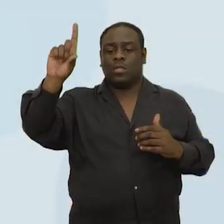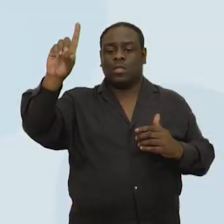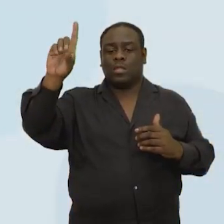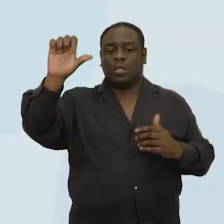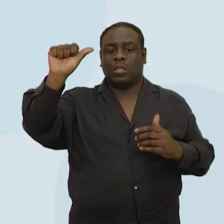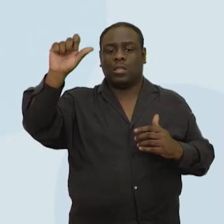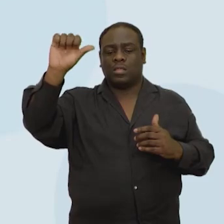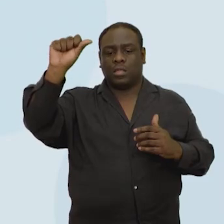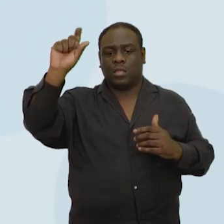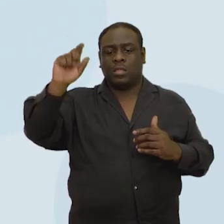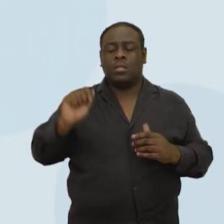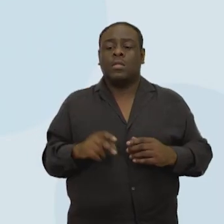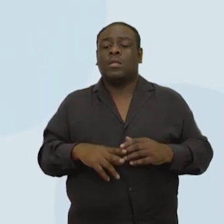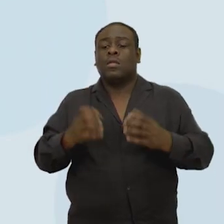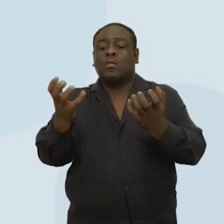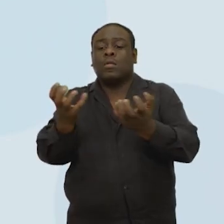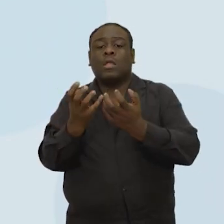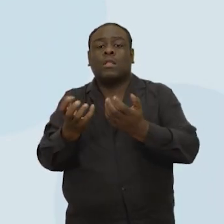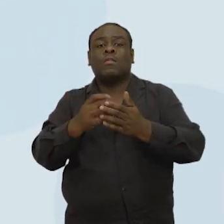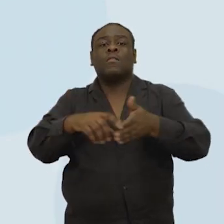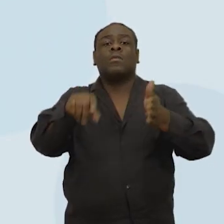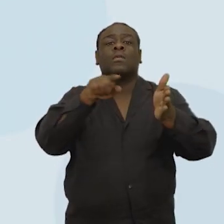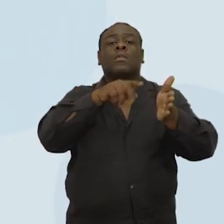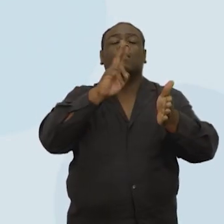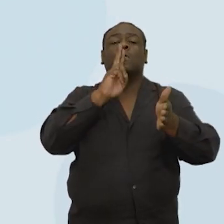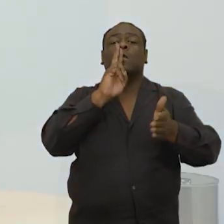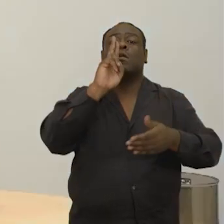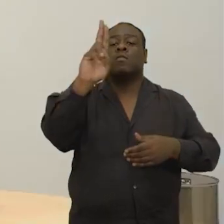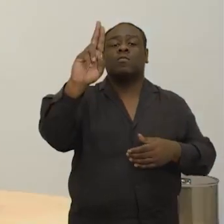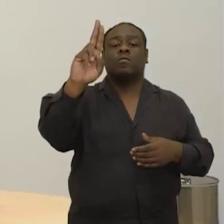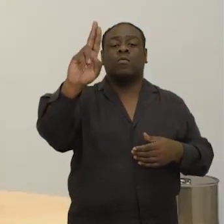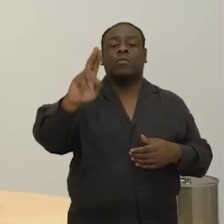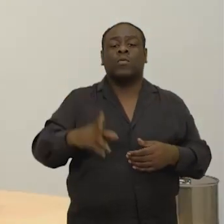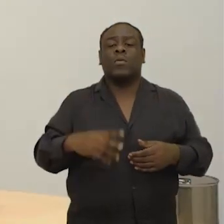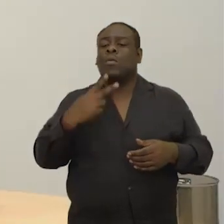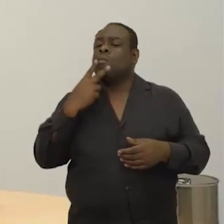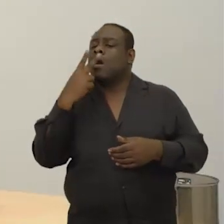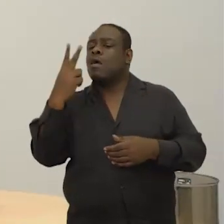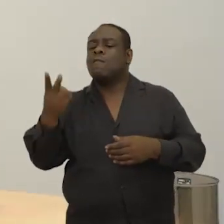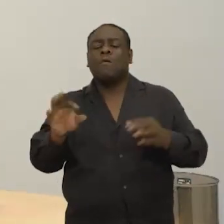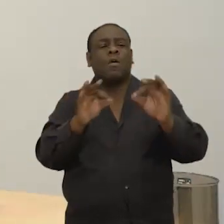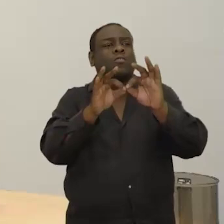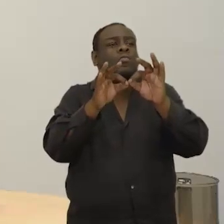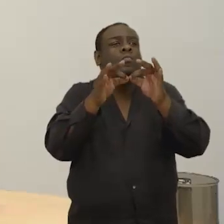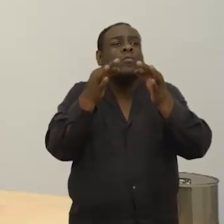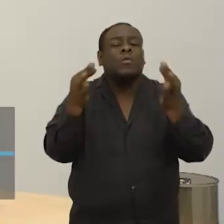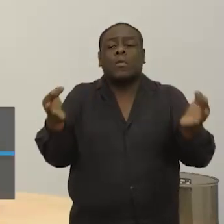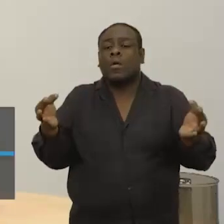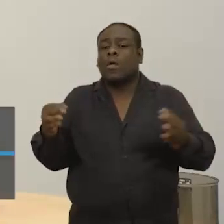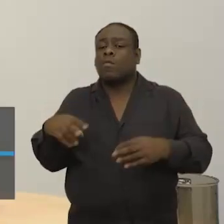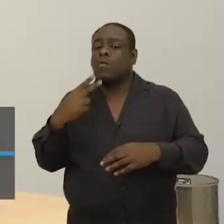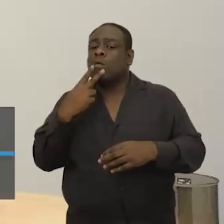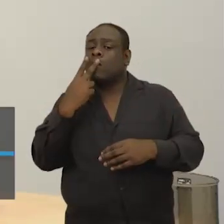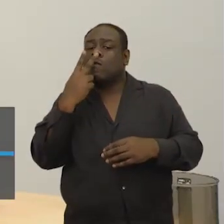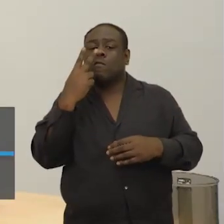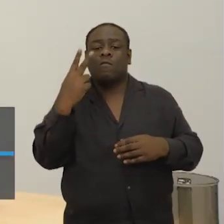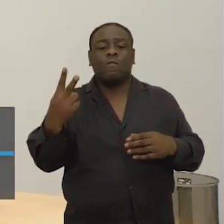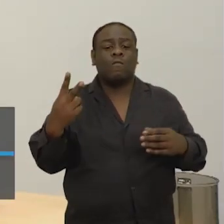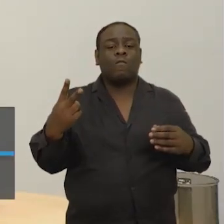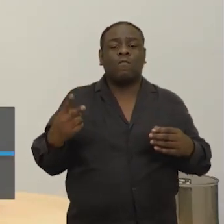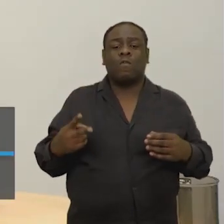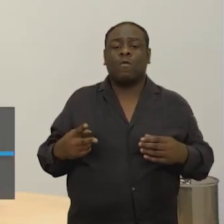Sim. Manda então, já que já estão mandando, pode ler. Pro Nádia, voz suave. A pro Rosimeire, voz suave. A pro Lídia, voz